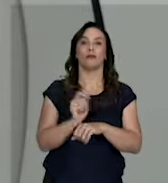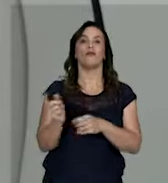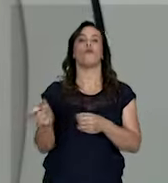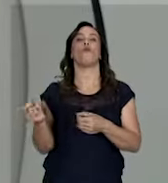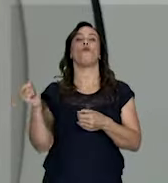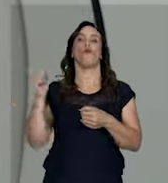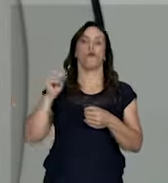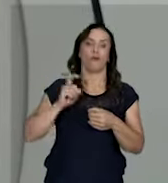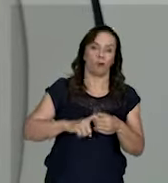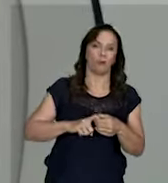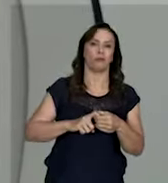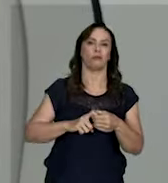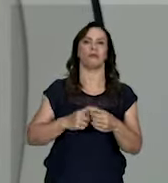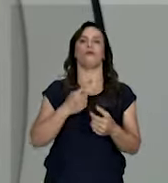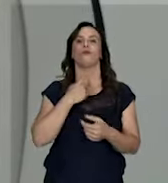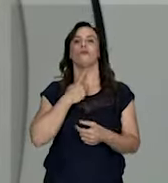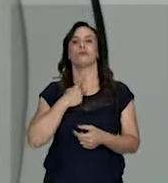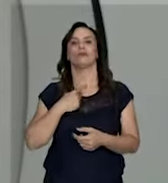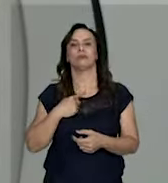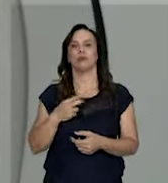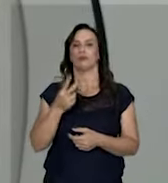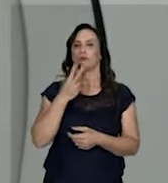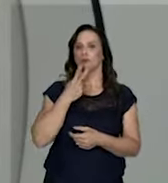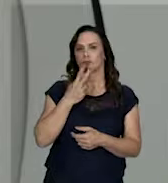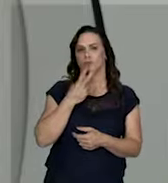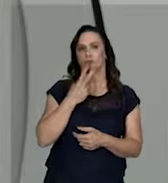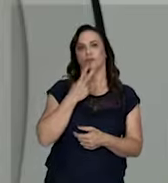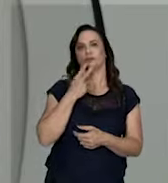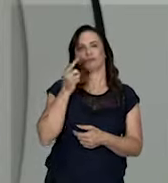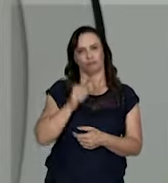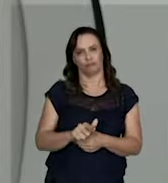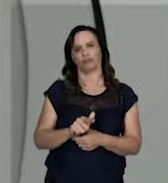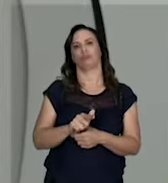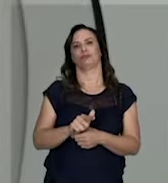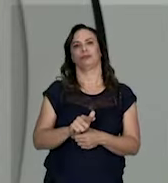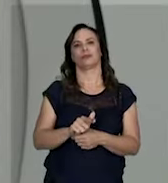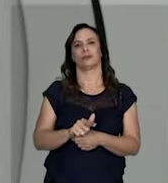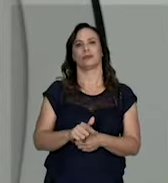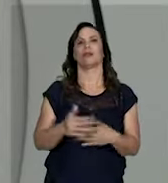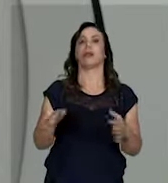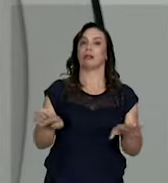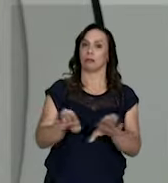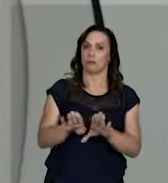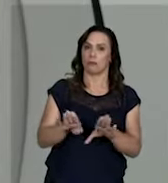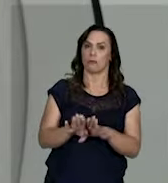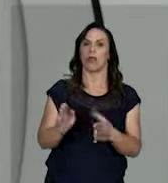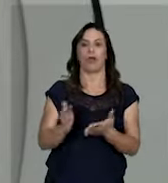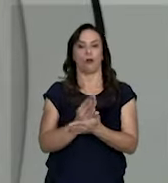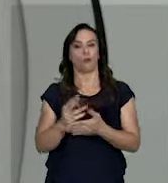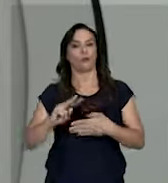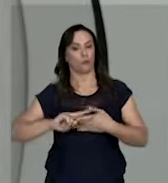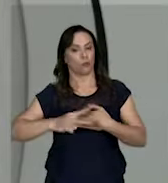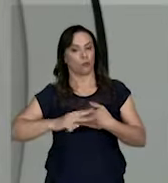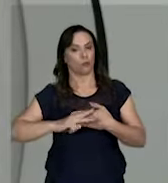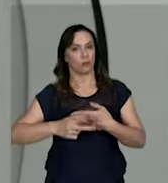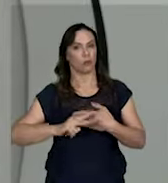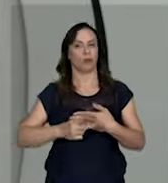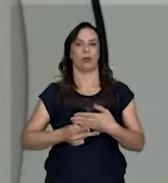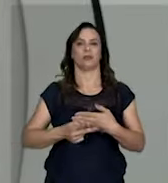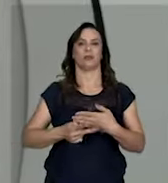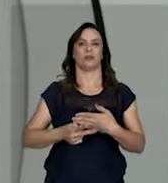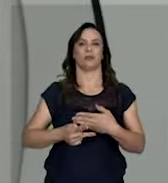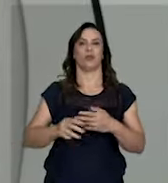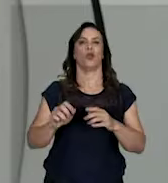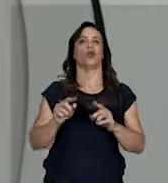cigarro. Além disso, né, nós temos os efeitos diretos no nosso sistema respiratório, onde essa